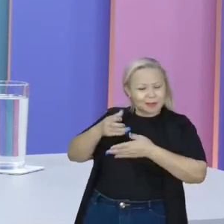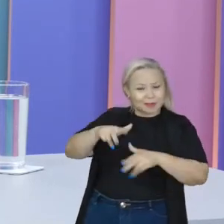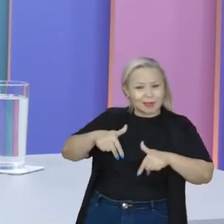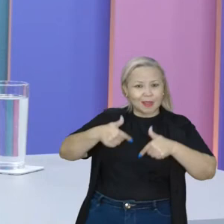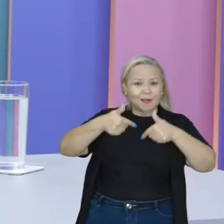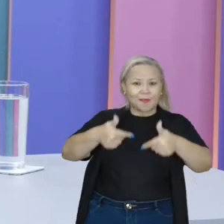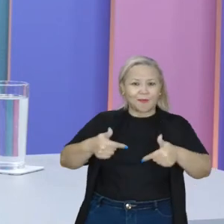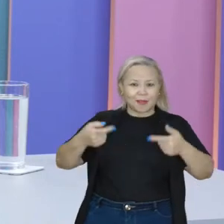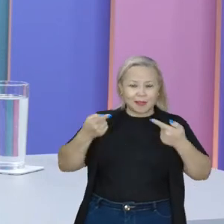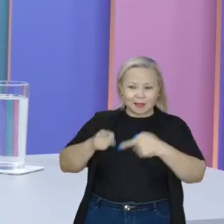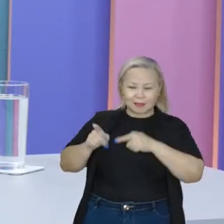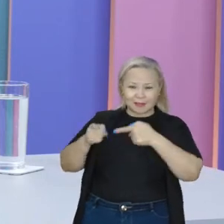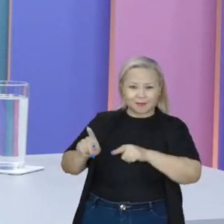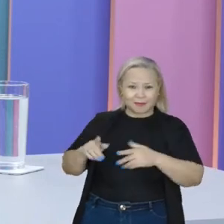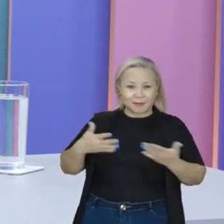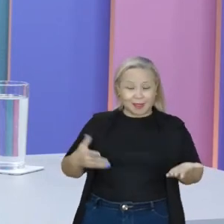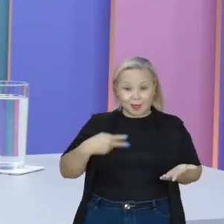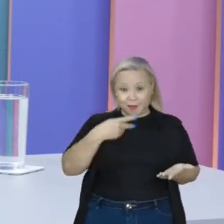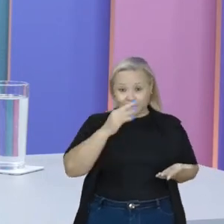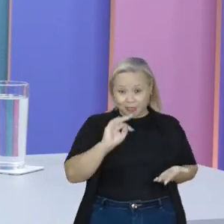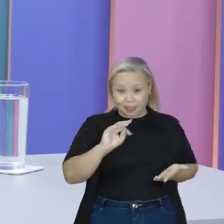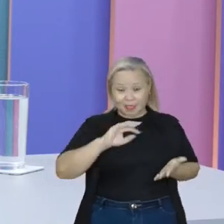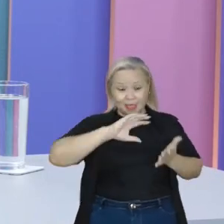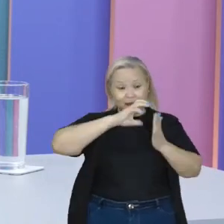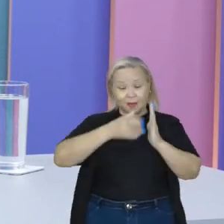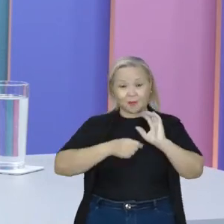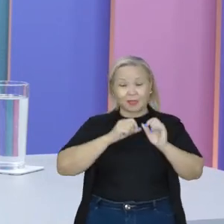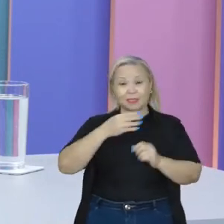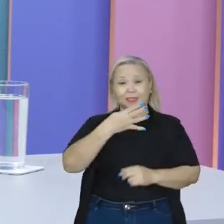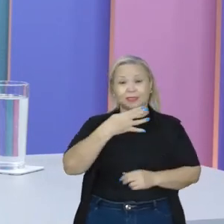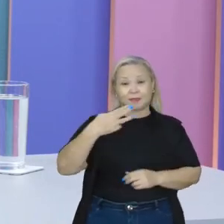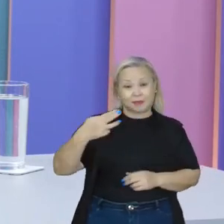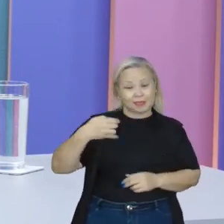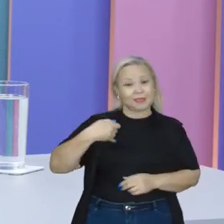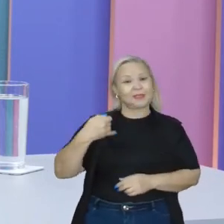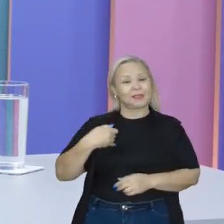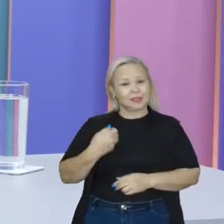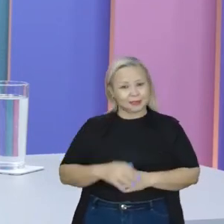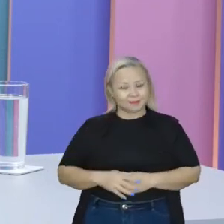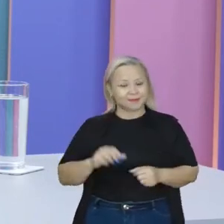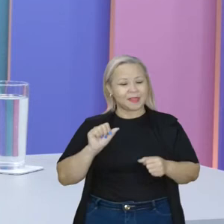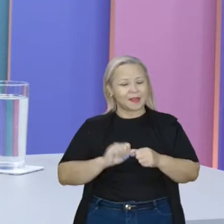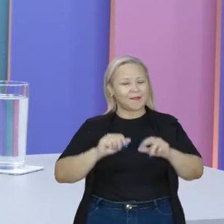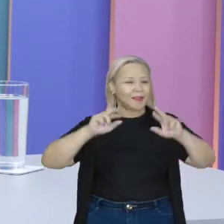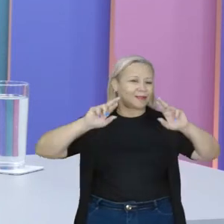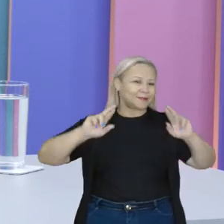PT é um partido que, nesses 43 anos, fez a